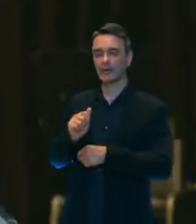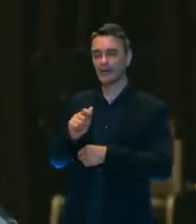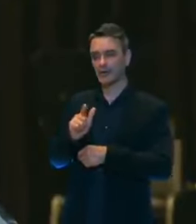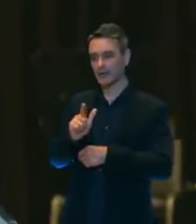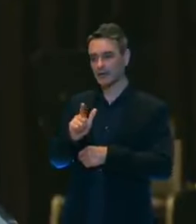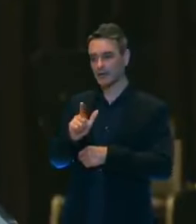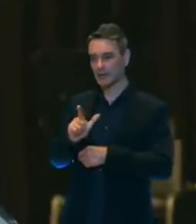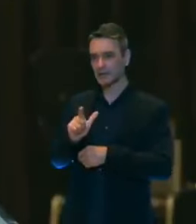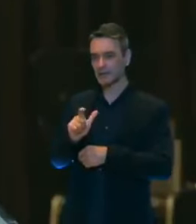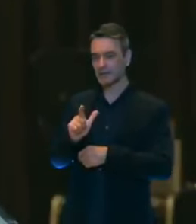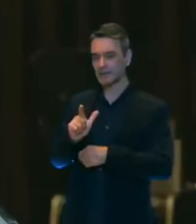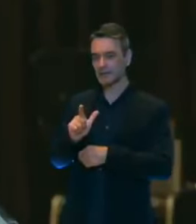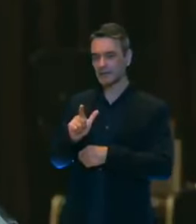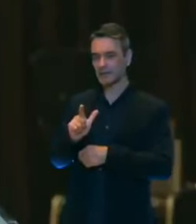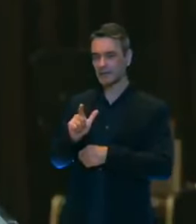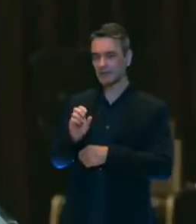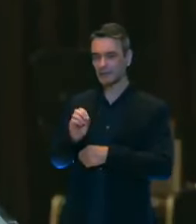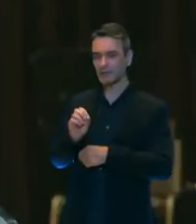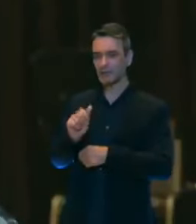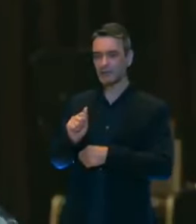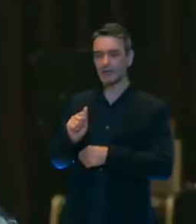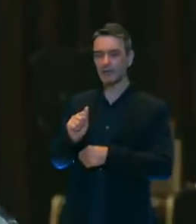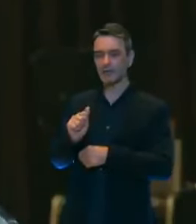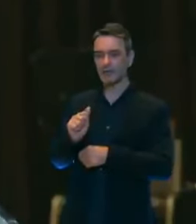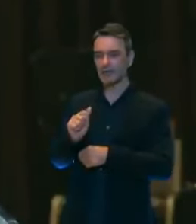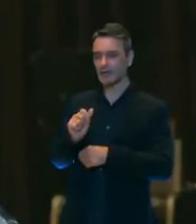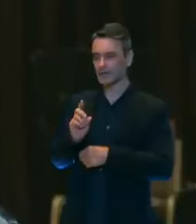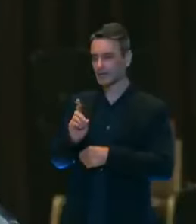Não vou tentar de novo, eu ia falar de novo, vocês